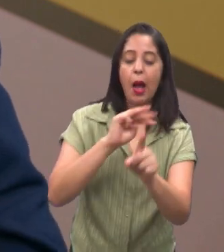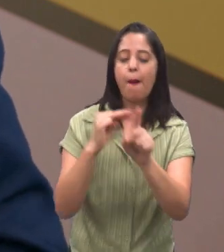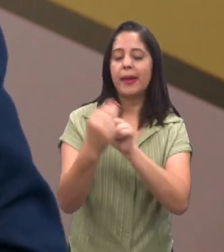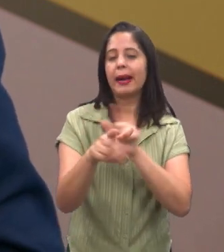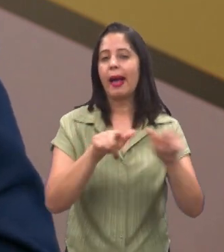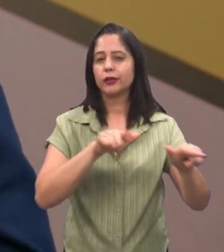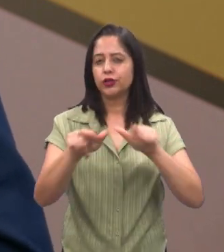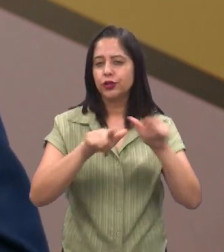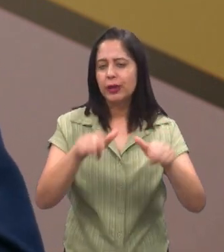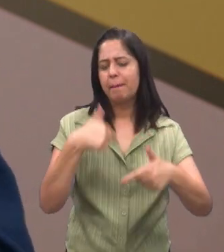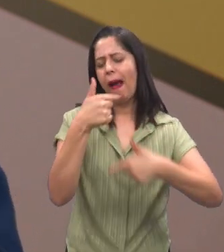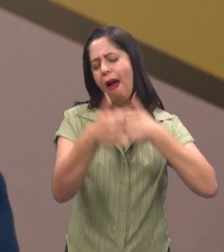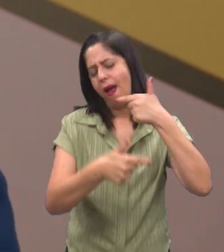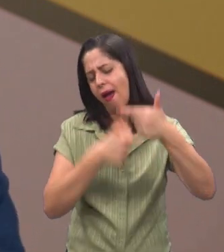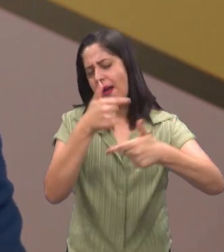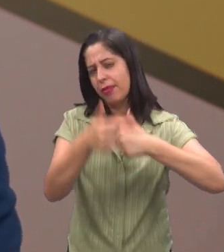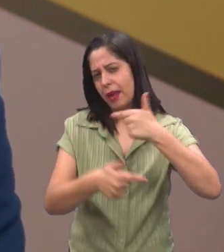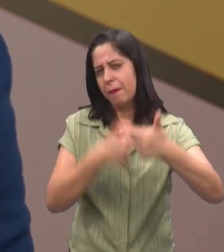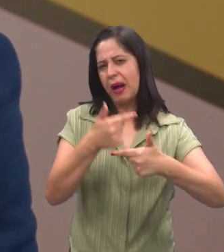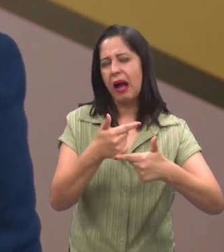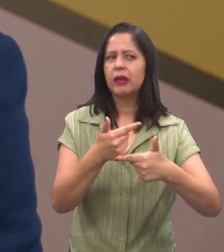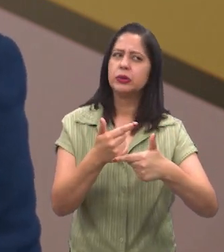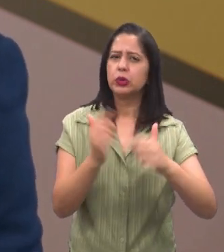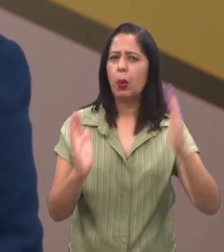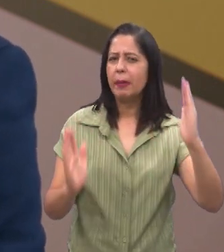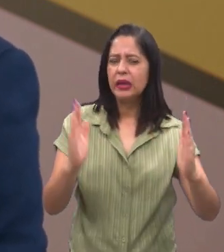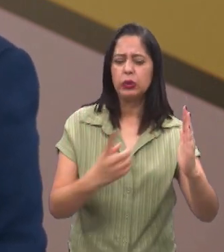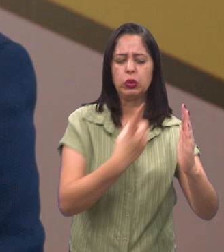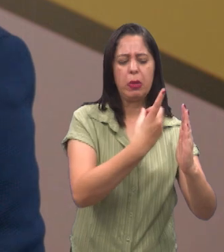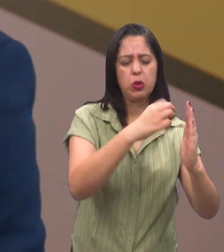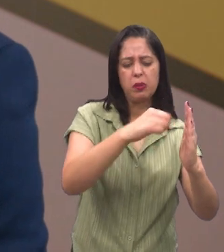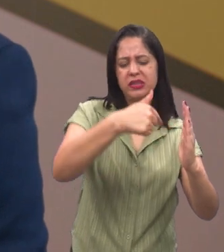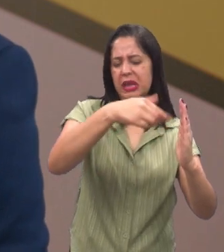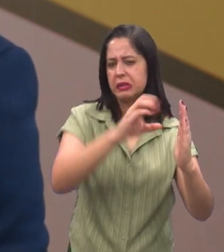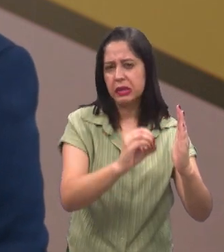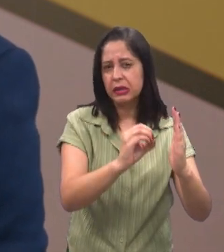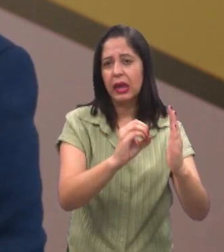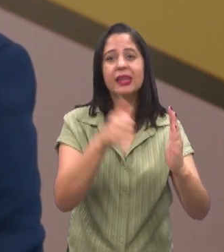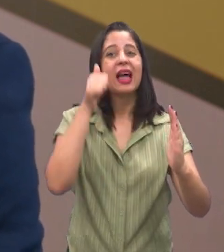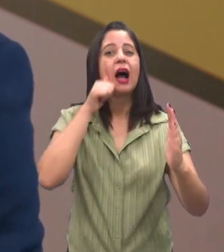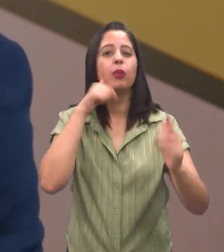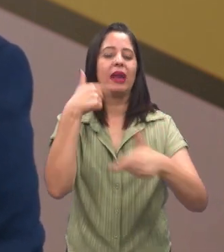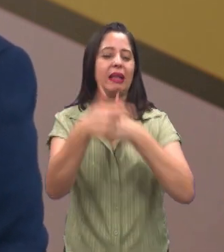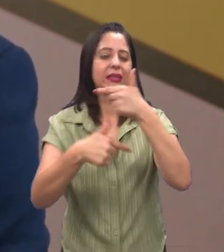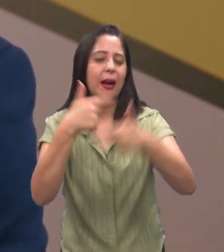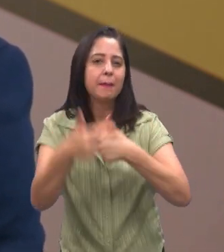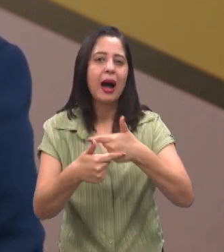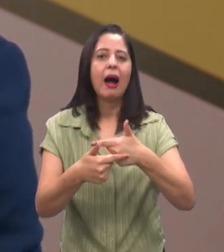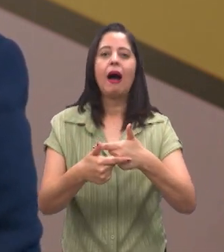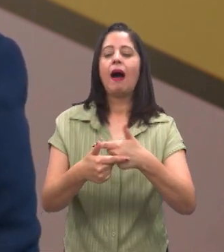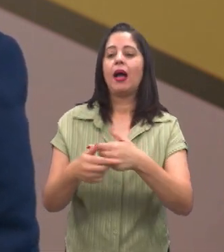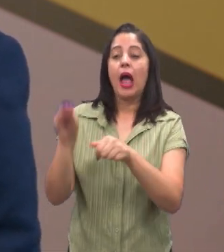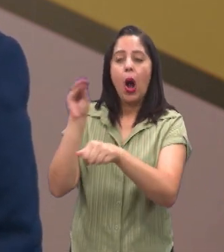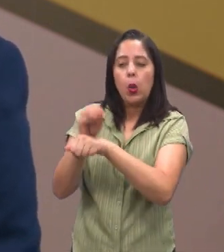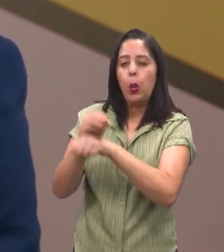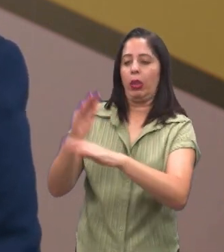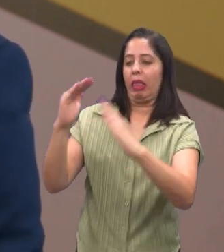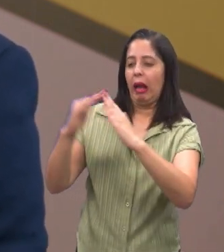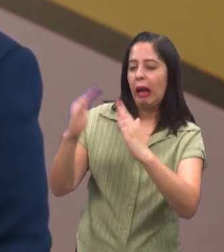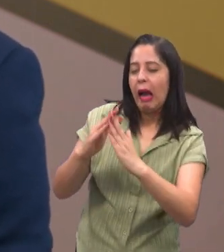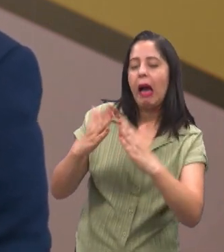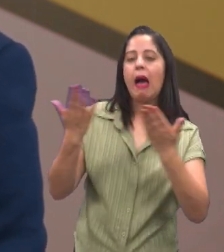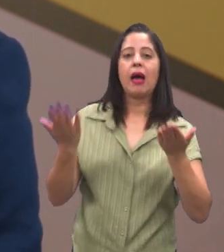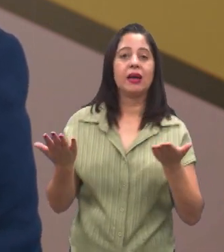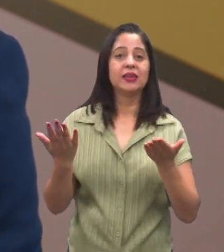a partir do final aí dos anos 60, 70 para agora, onde a mulher trabalha normalmente, tem que dar conta de tudo igual, né, os homens